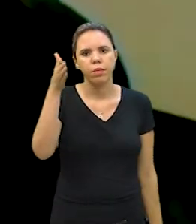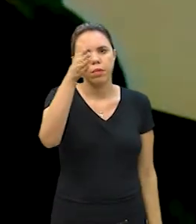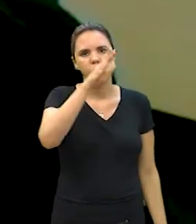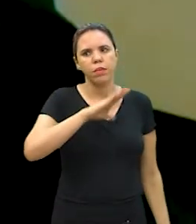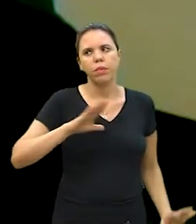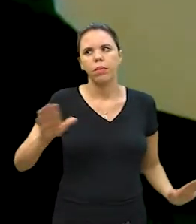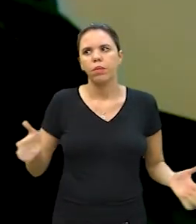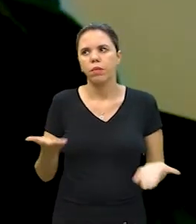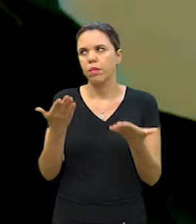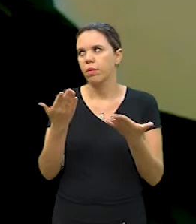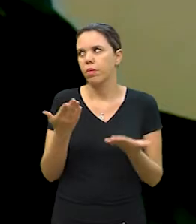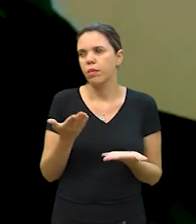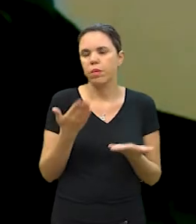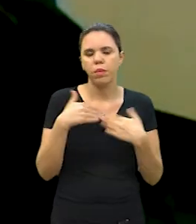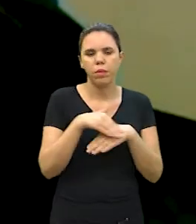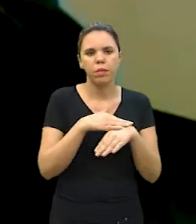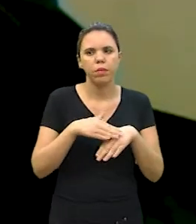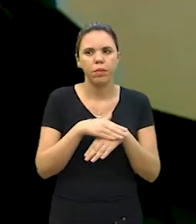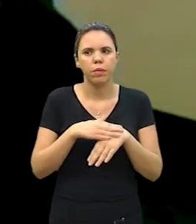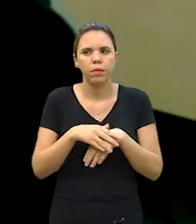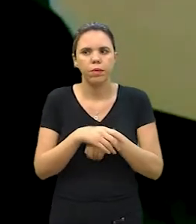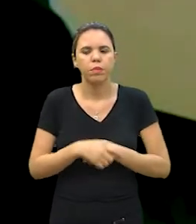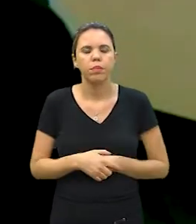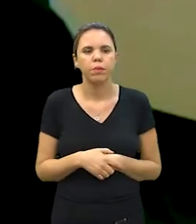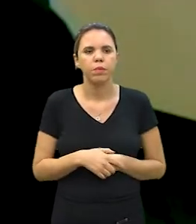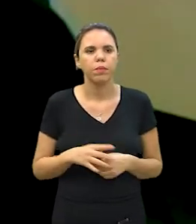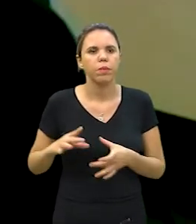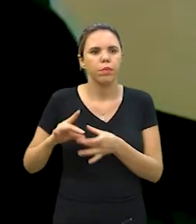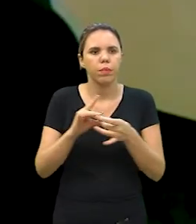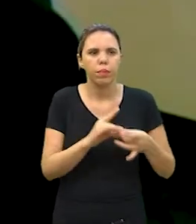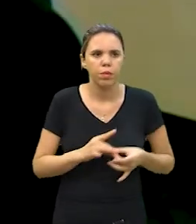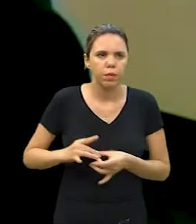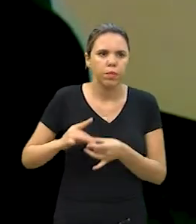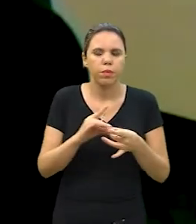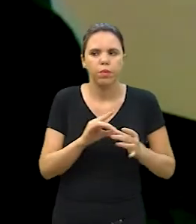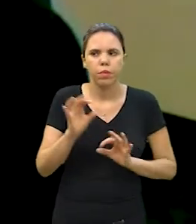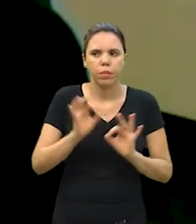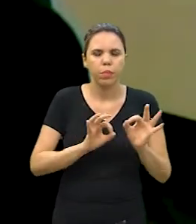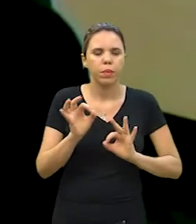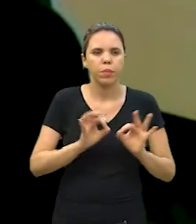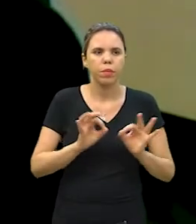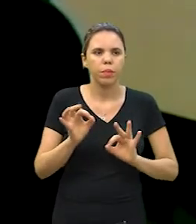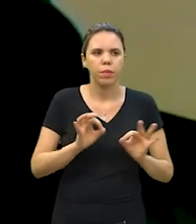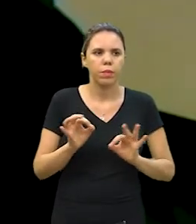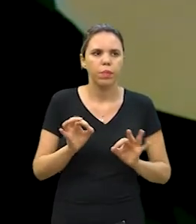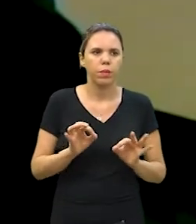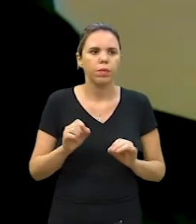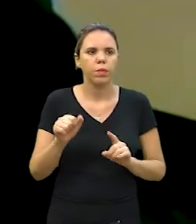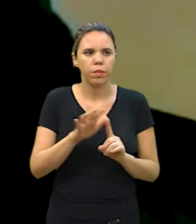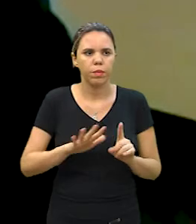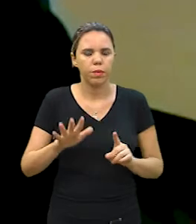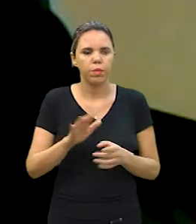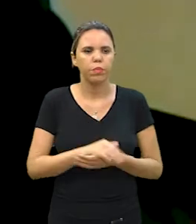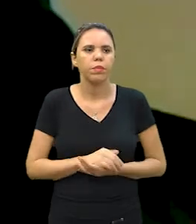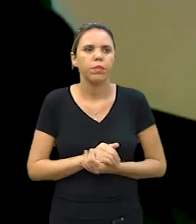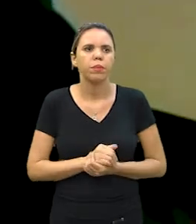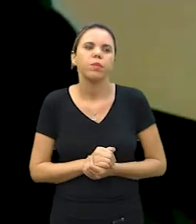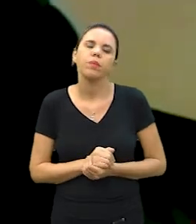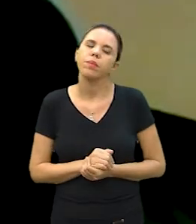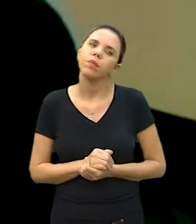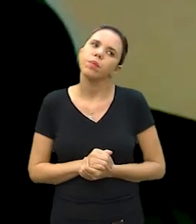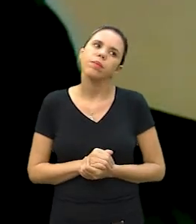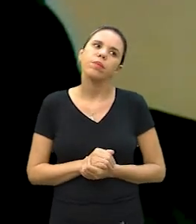onde a gente promove rodas de conversas, né, com parceria com organizações da sociedade